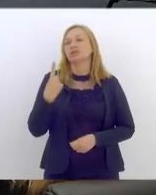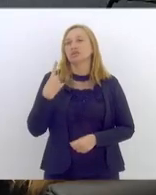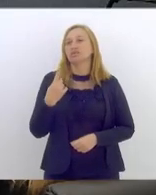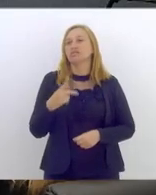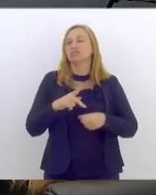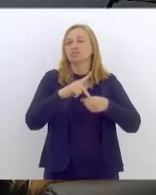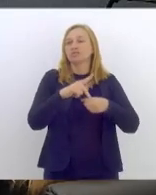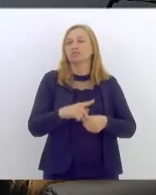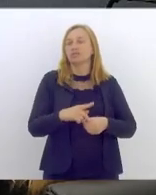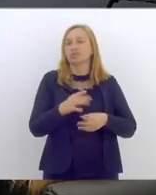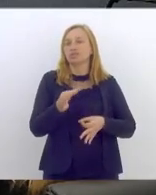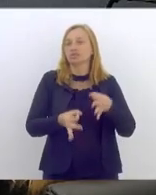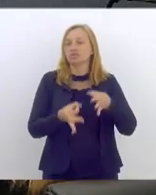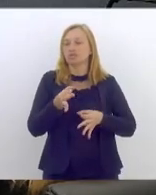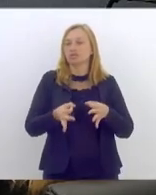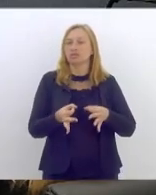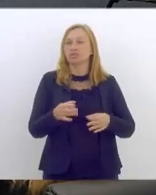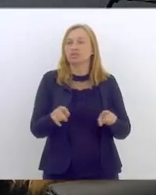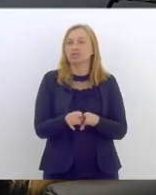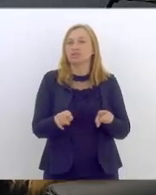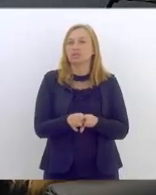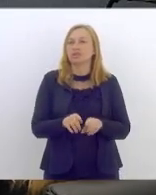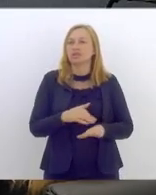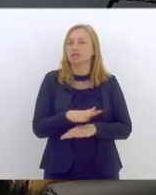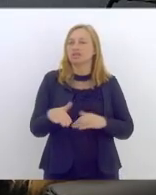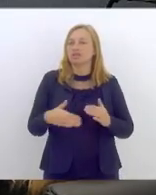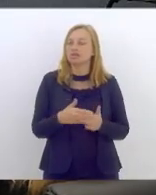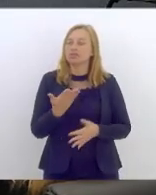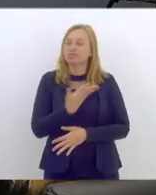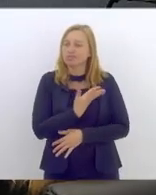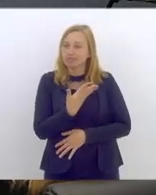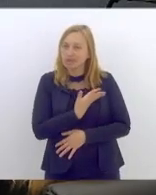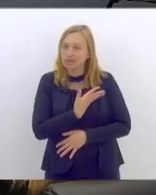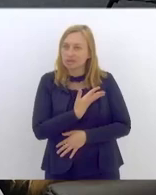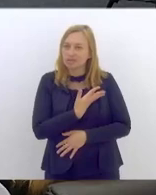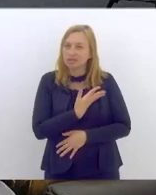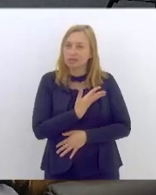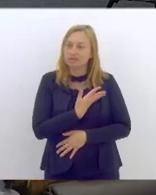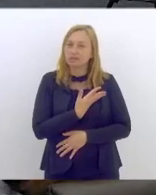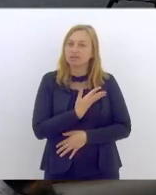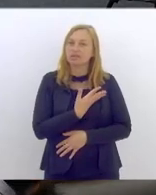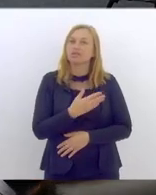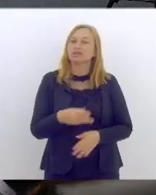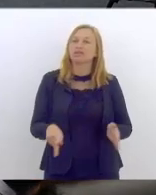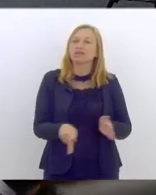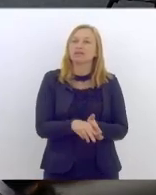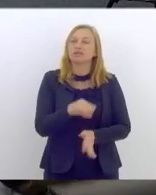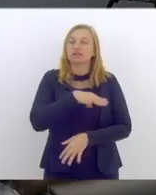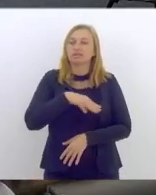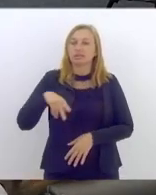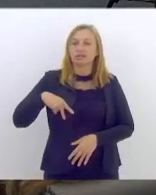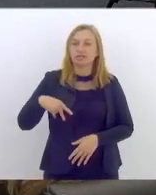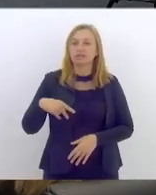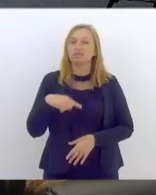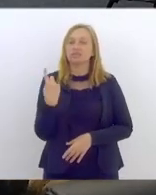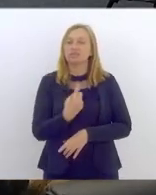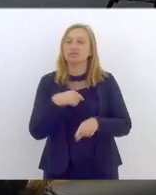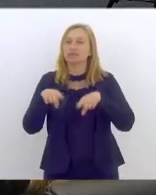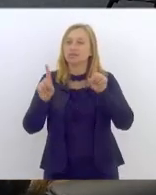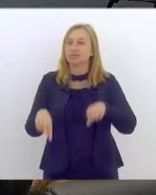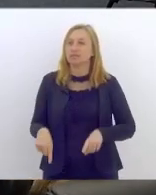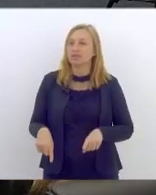Justiça também e a todos os colegas membros do ministério público presente nosso servidores